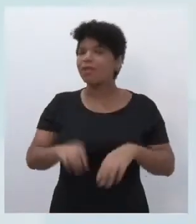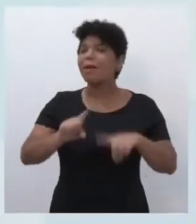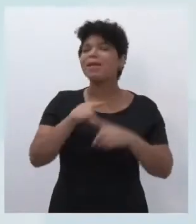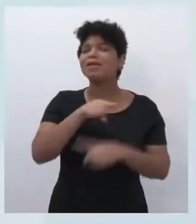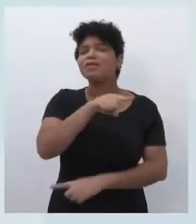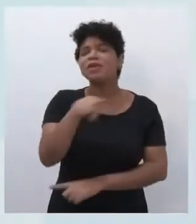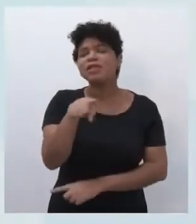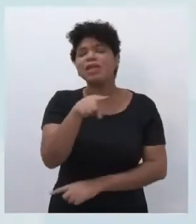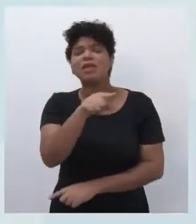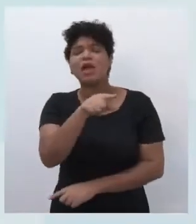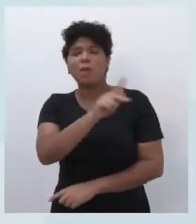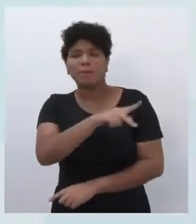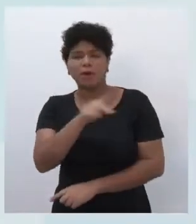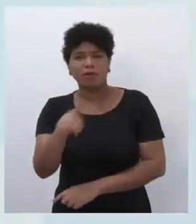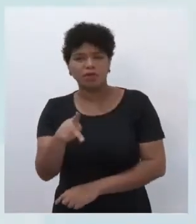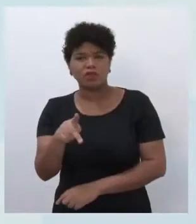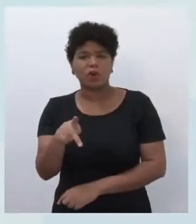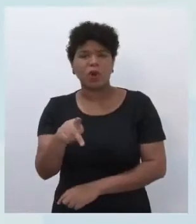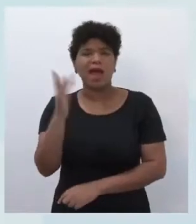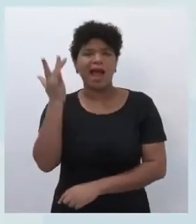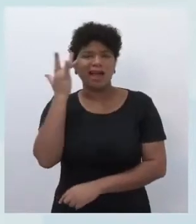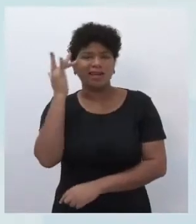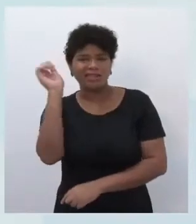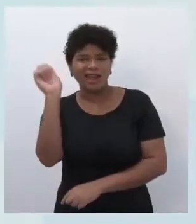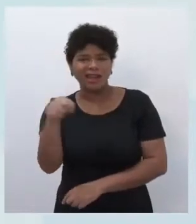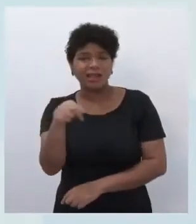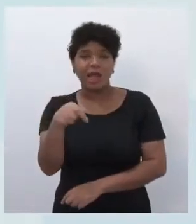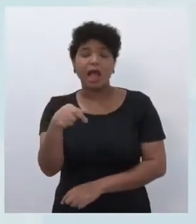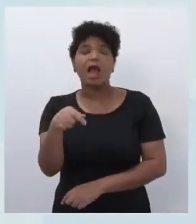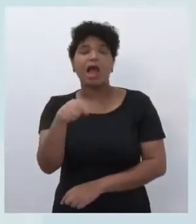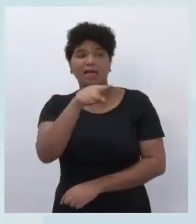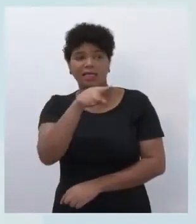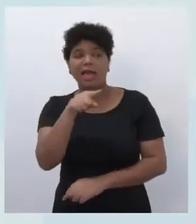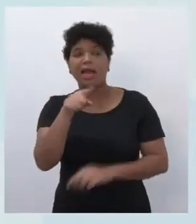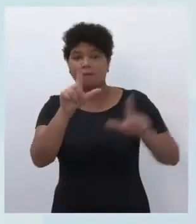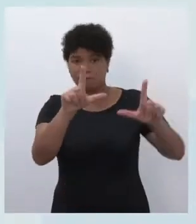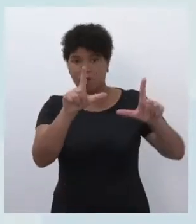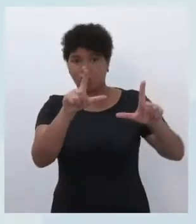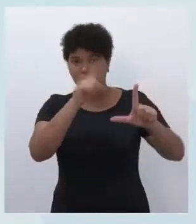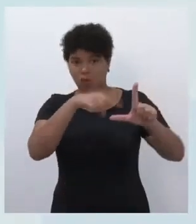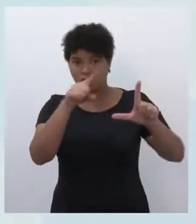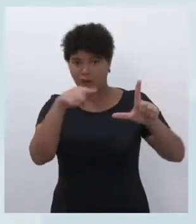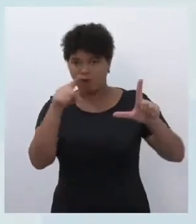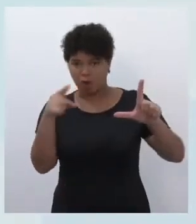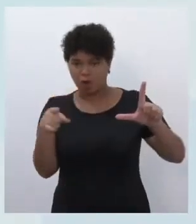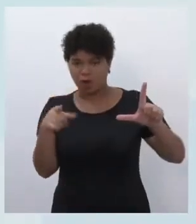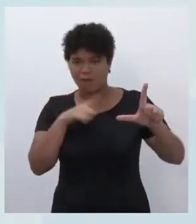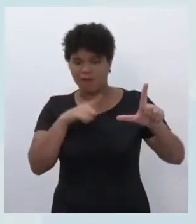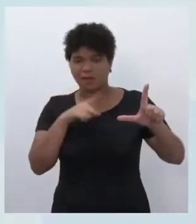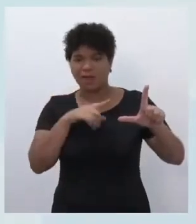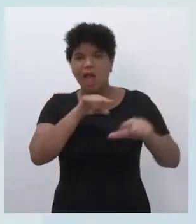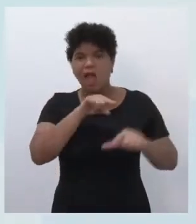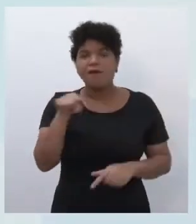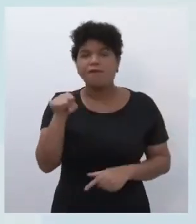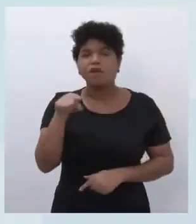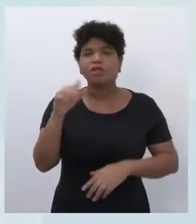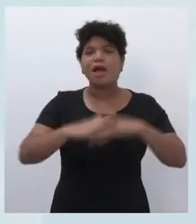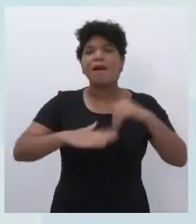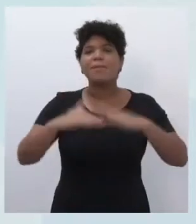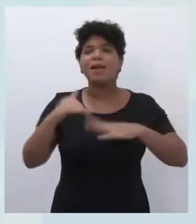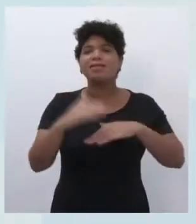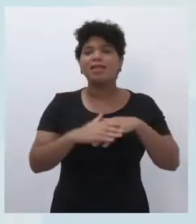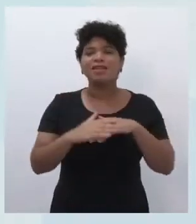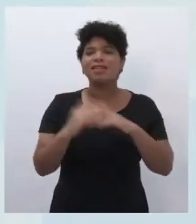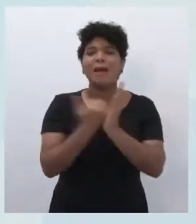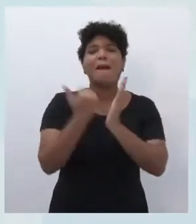o infográfico da maneira que está apresentada e levando em consideração a habilidade selecionada para o terceiro, quarto e